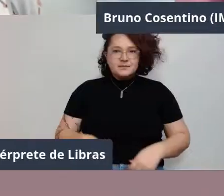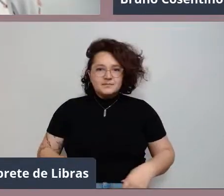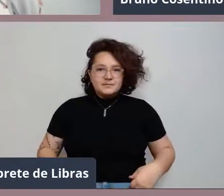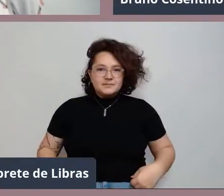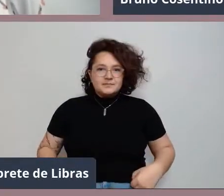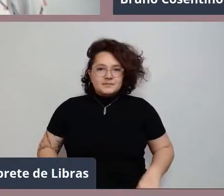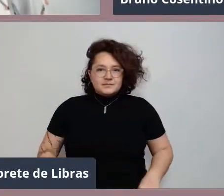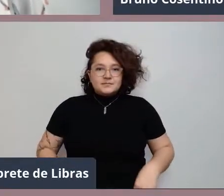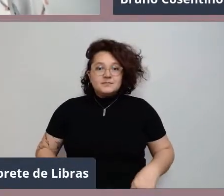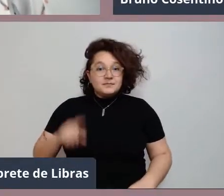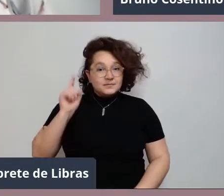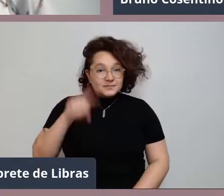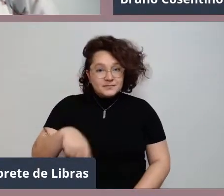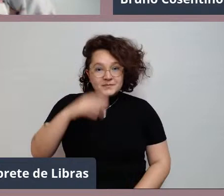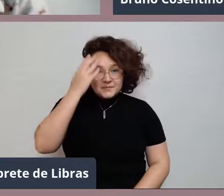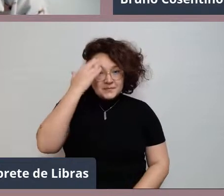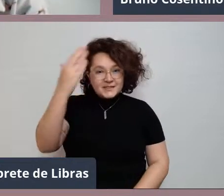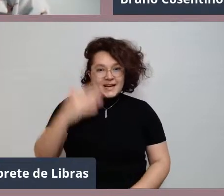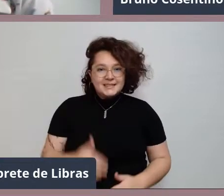Paloma, obrigado.